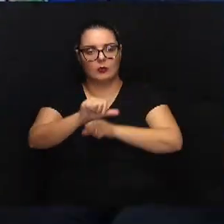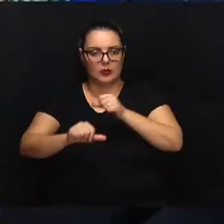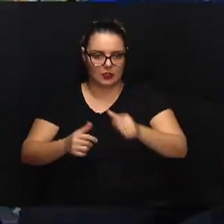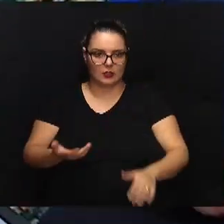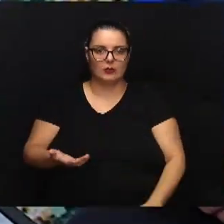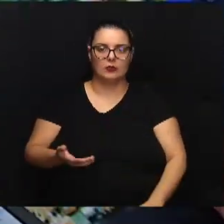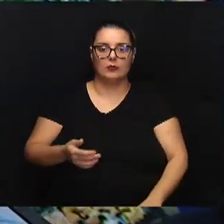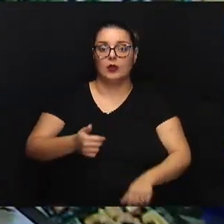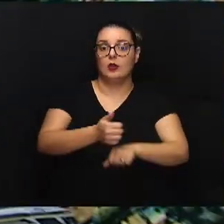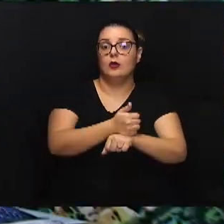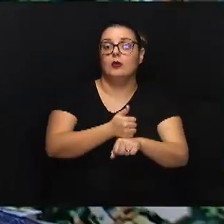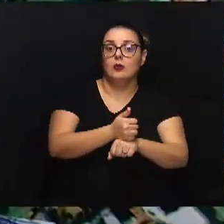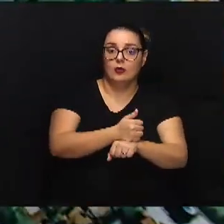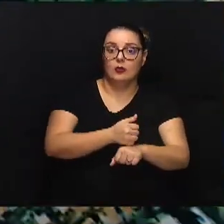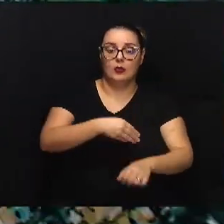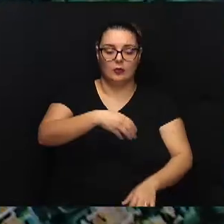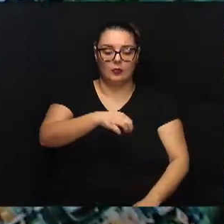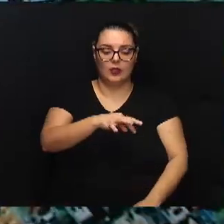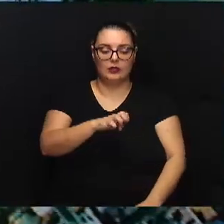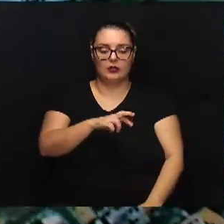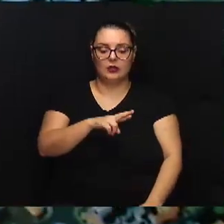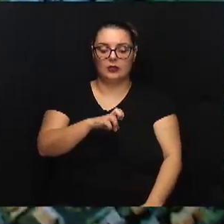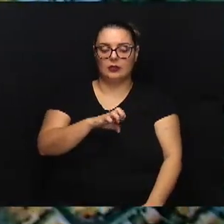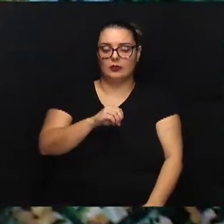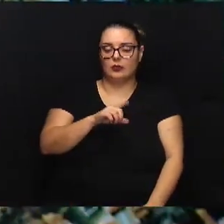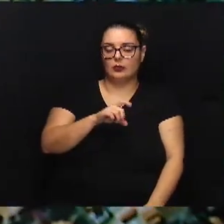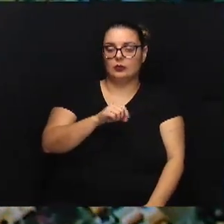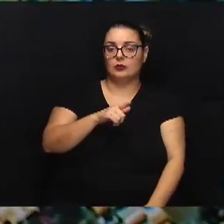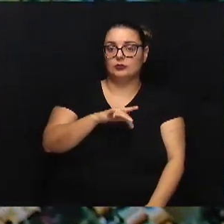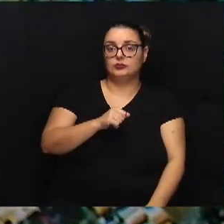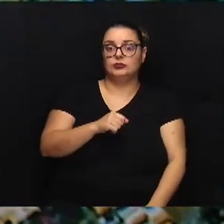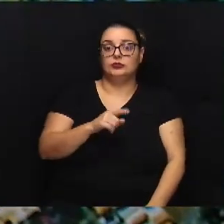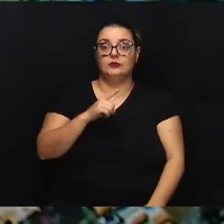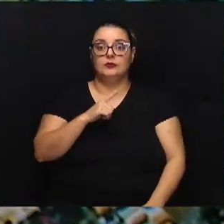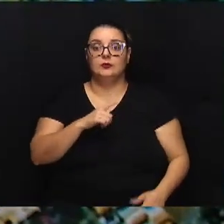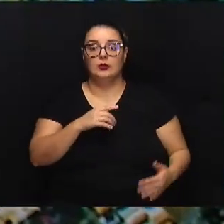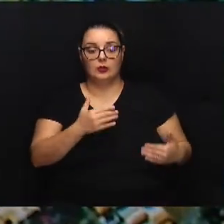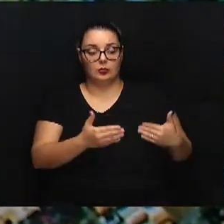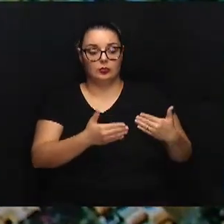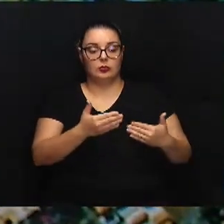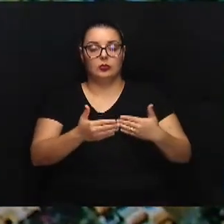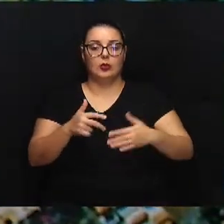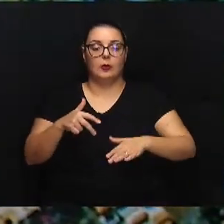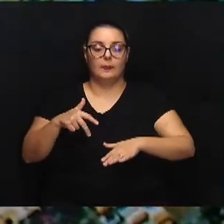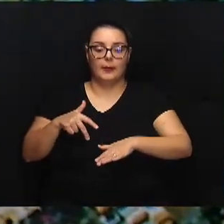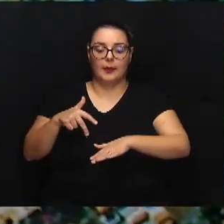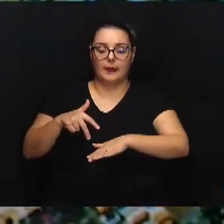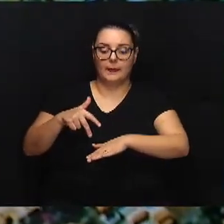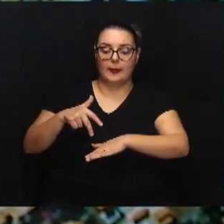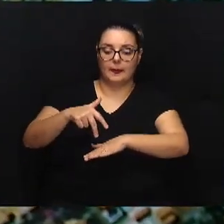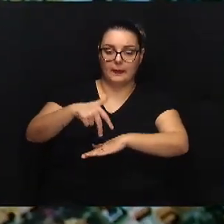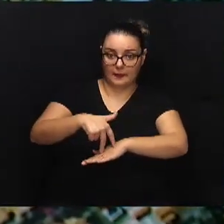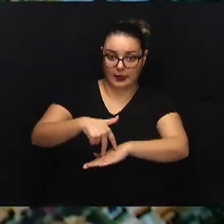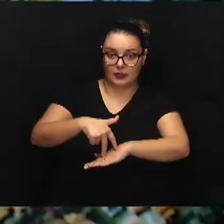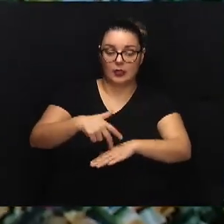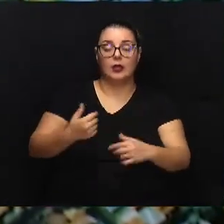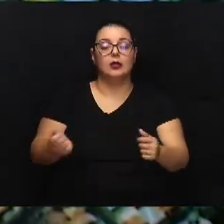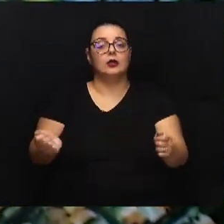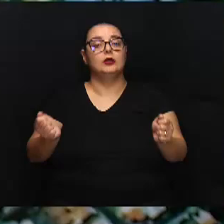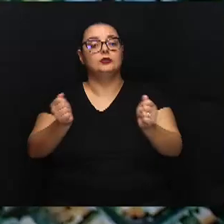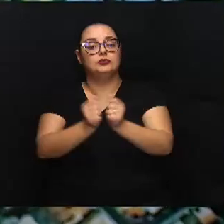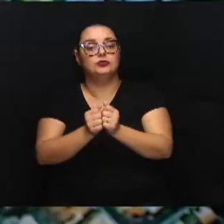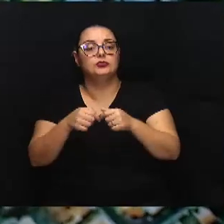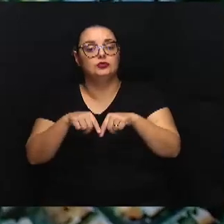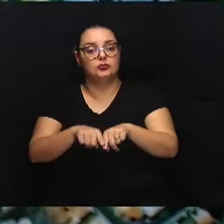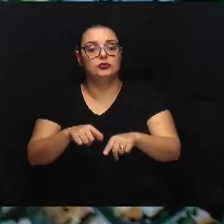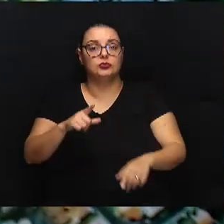o profissional da área de meteorologia, ele vem tendo um protagonismo e, paralelo a isso, a gente